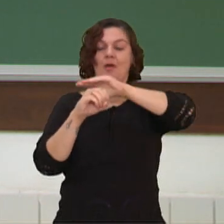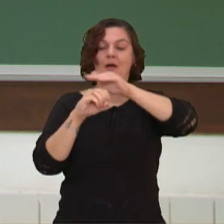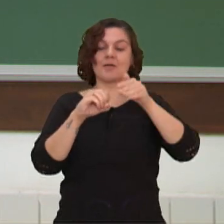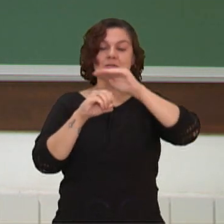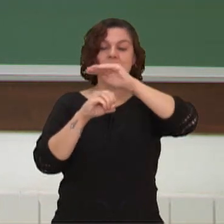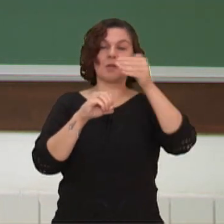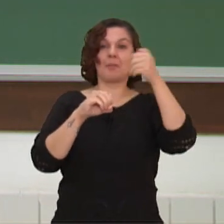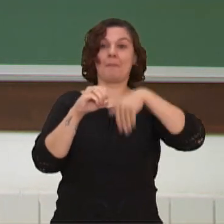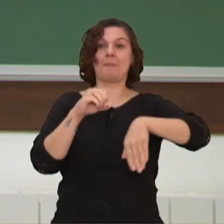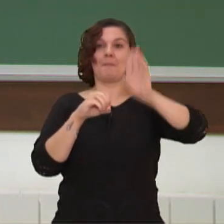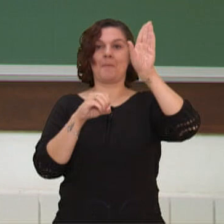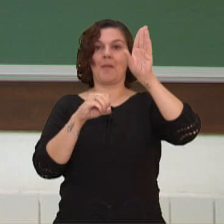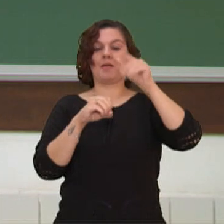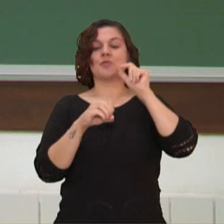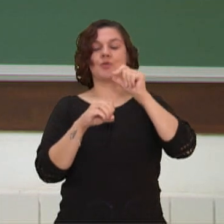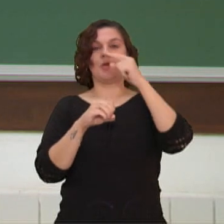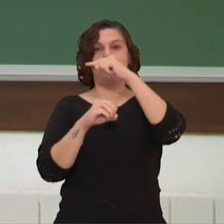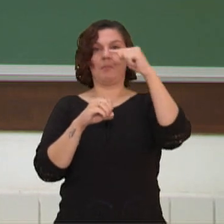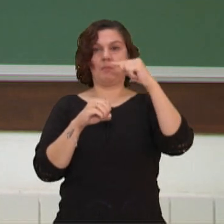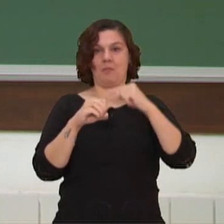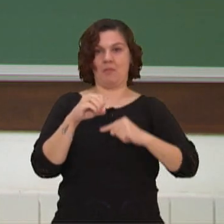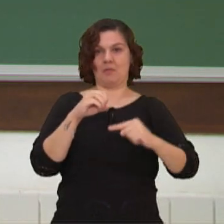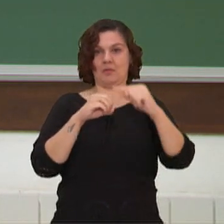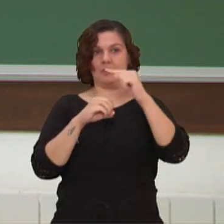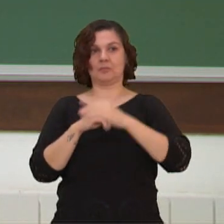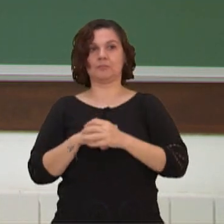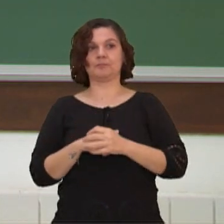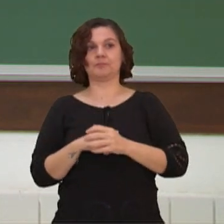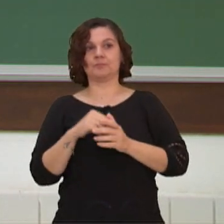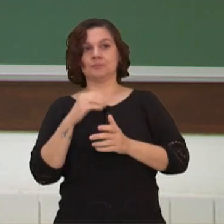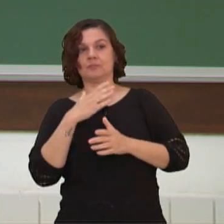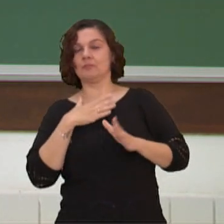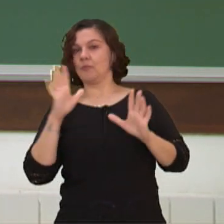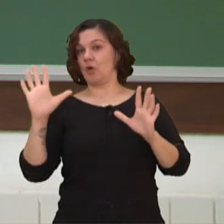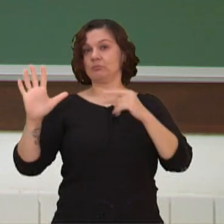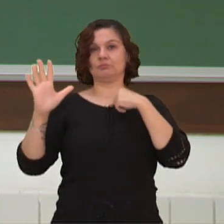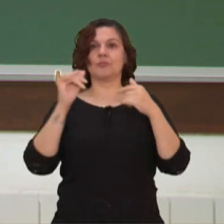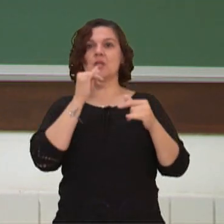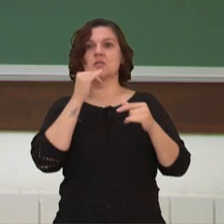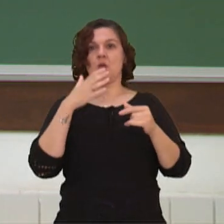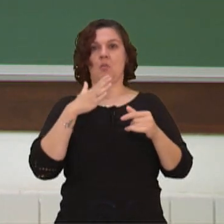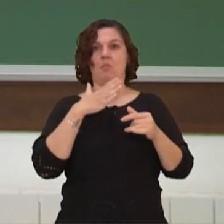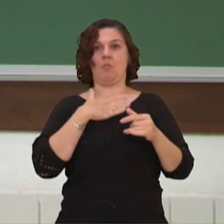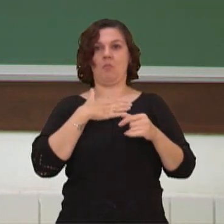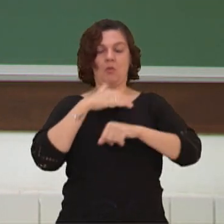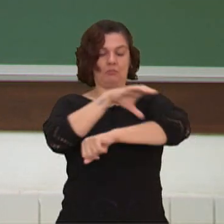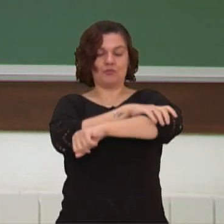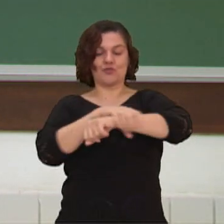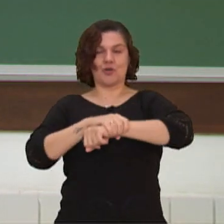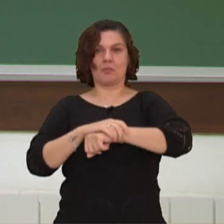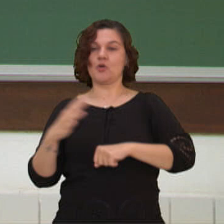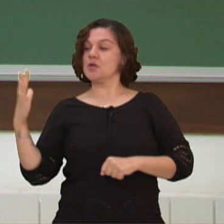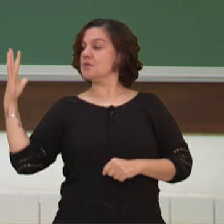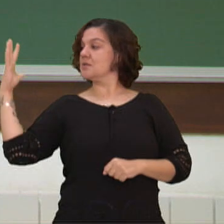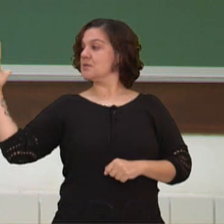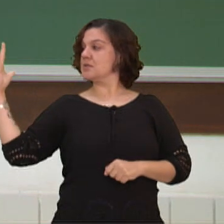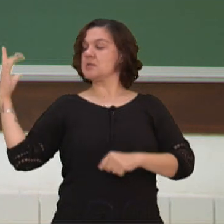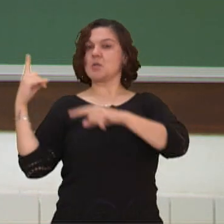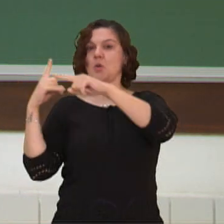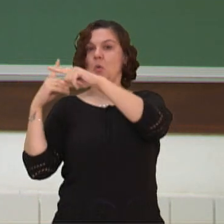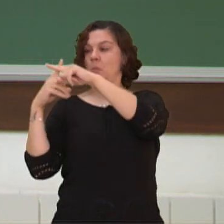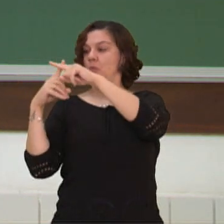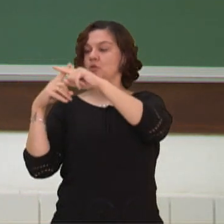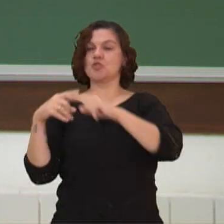Eu sou um átomo, Jefferson. Vou pegar meus dedos como exemplo. 5 prótons e 5